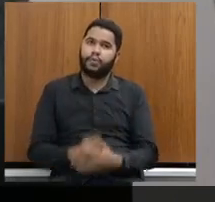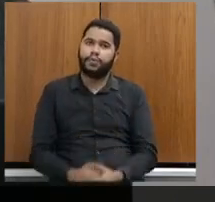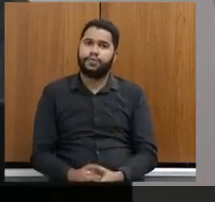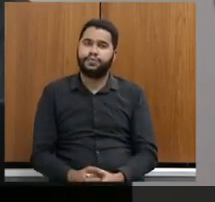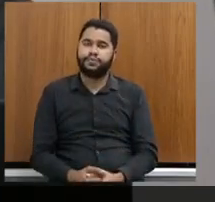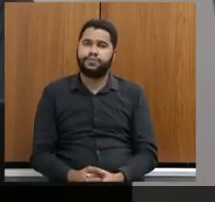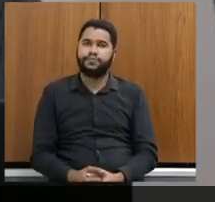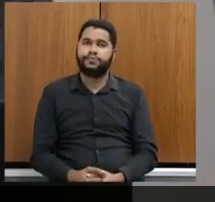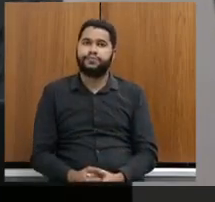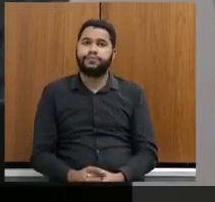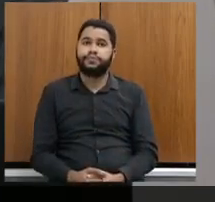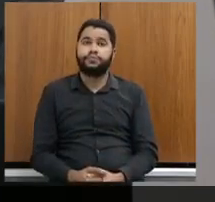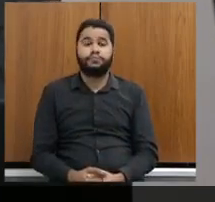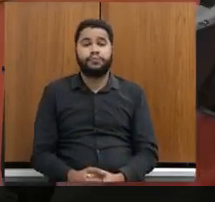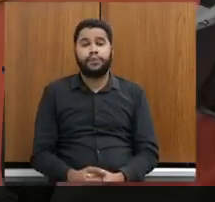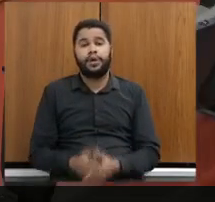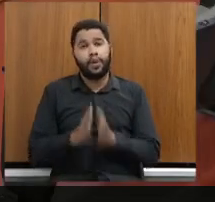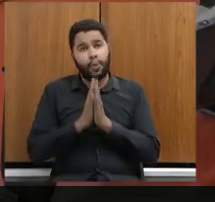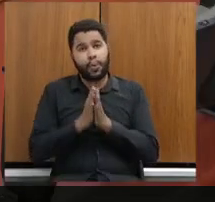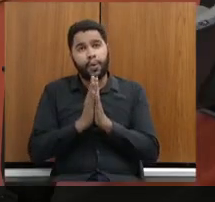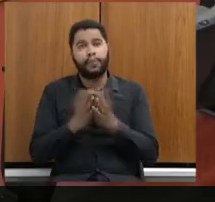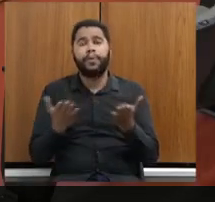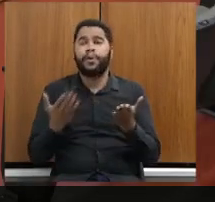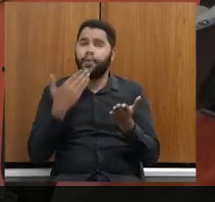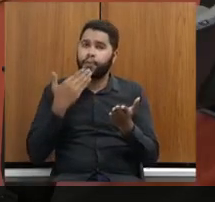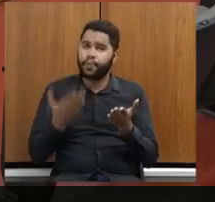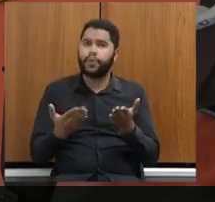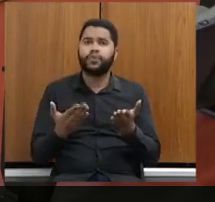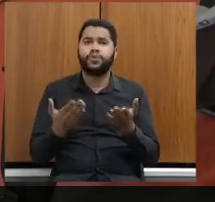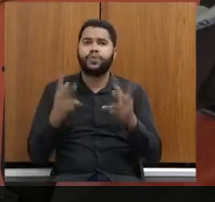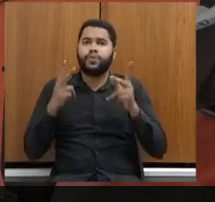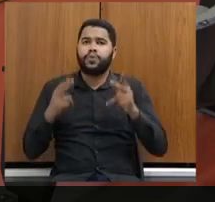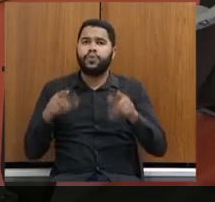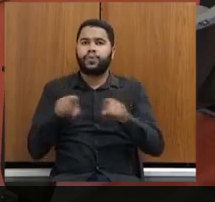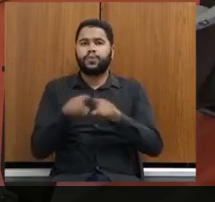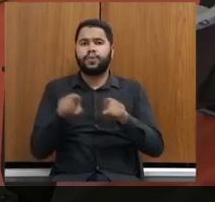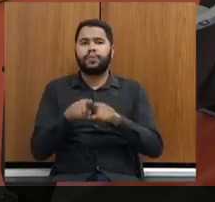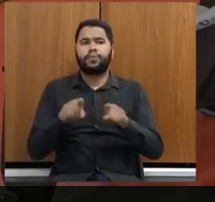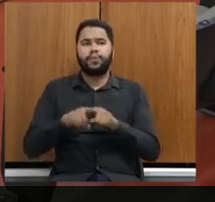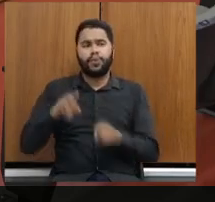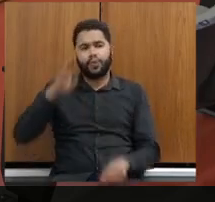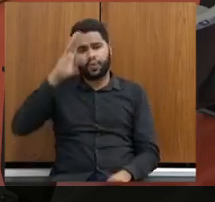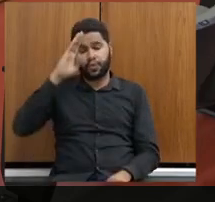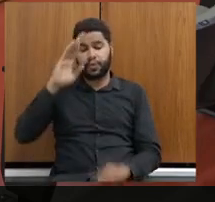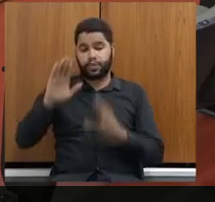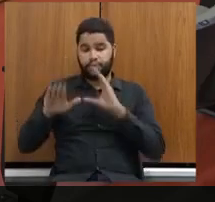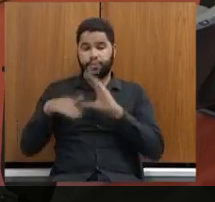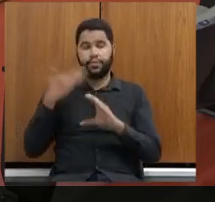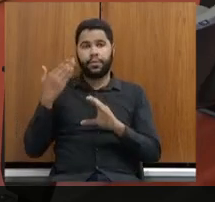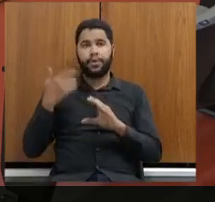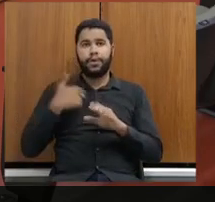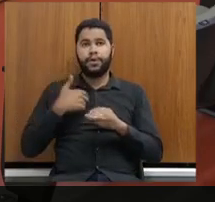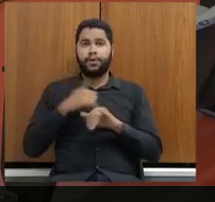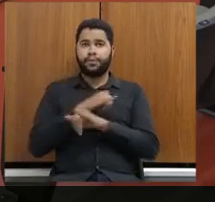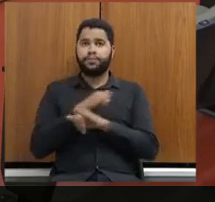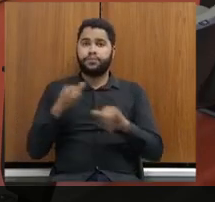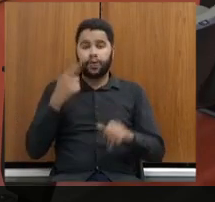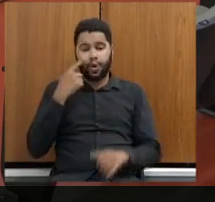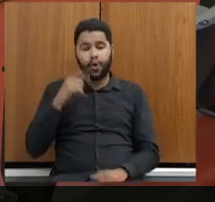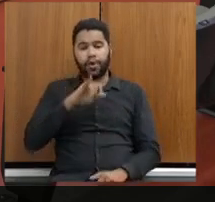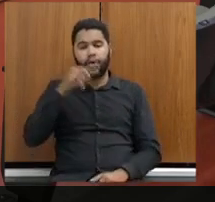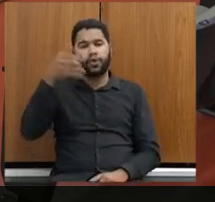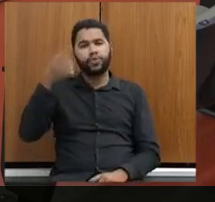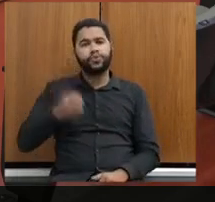sociais e com certeza então é um apelo é um pedido do mesmo jeito que o soldado me encaminhou eu fiz questão de falar e